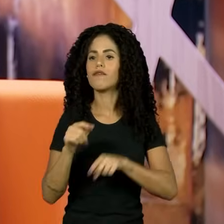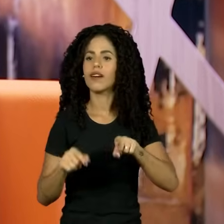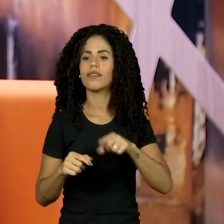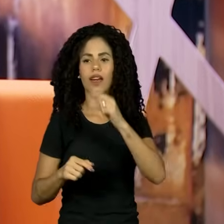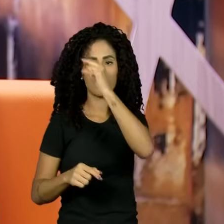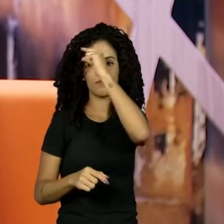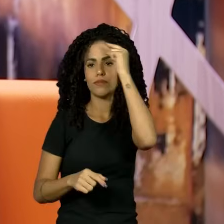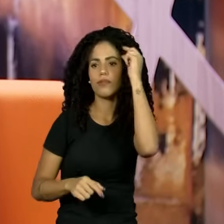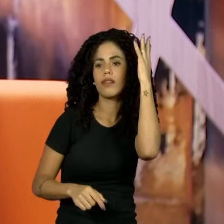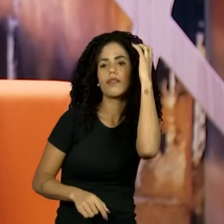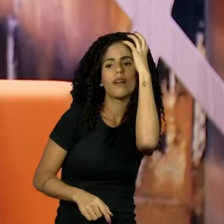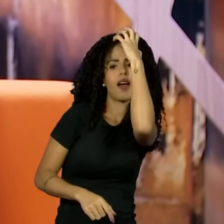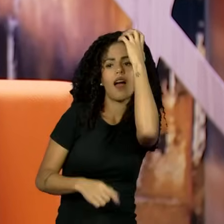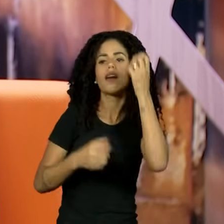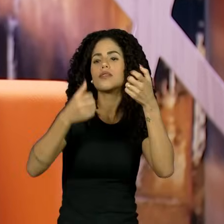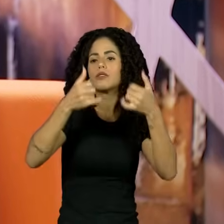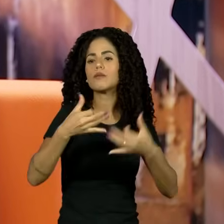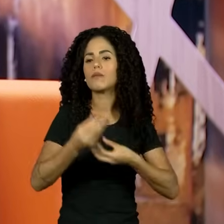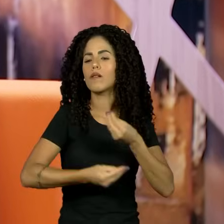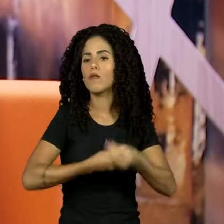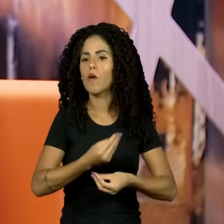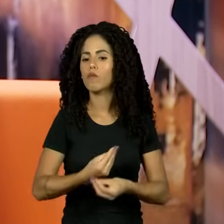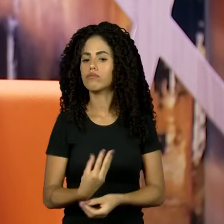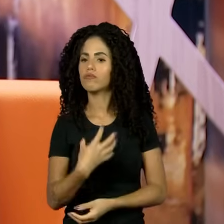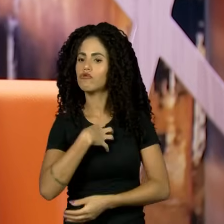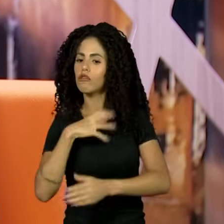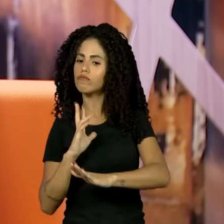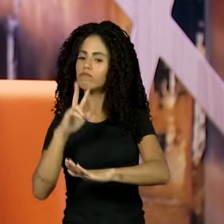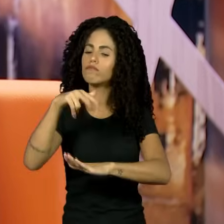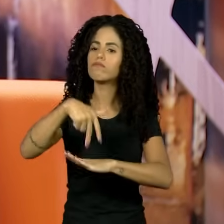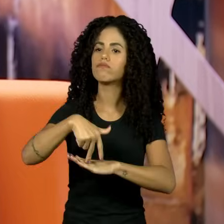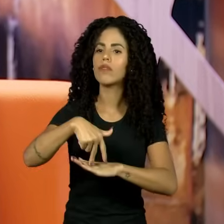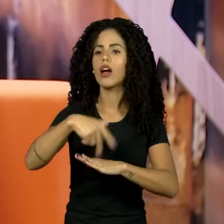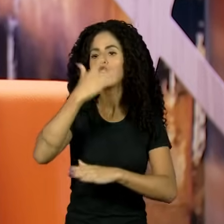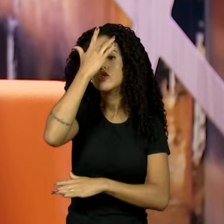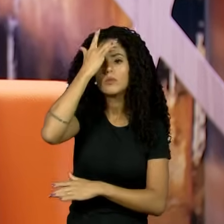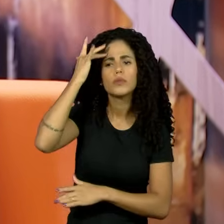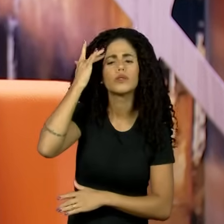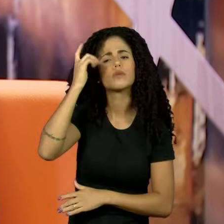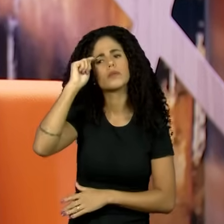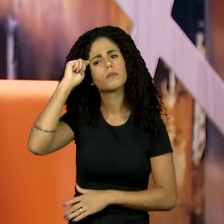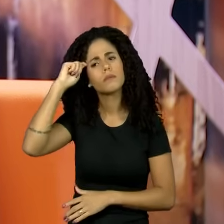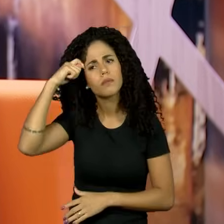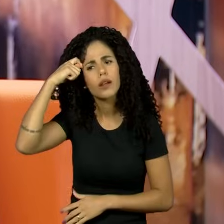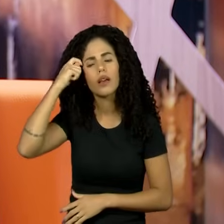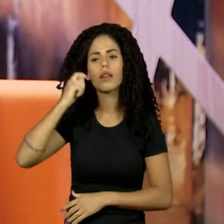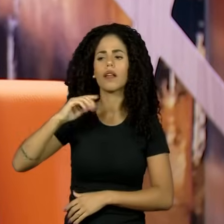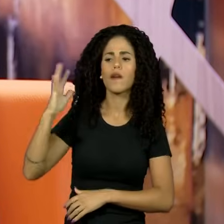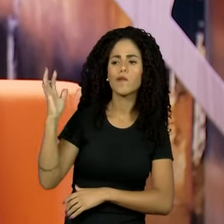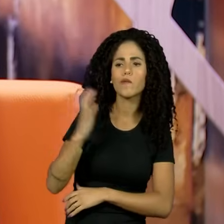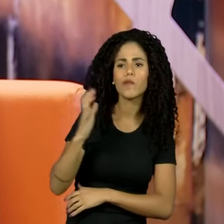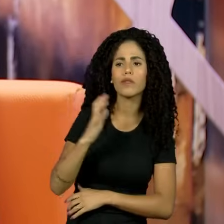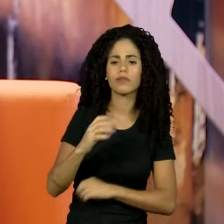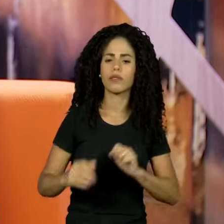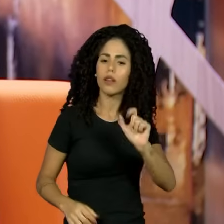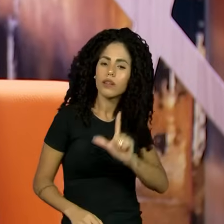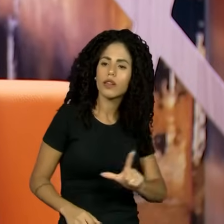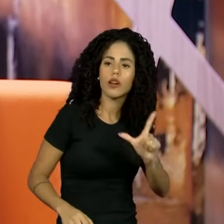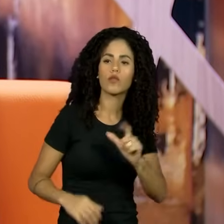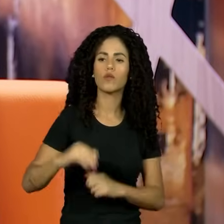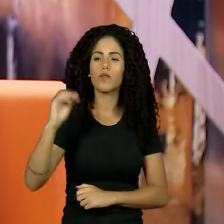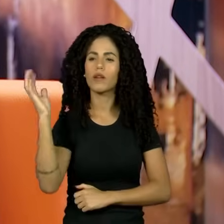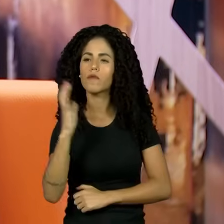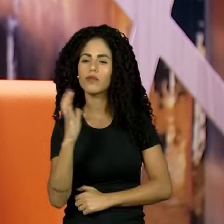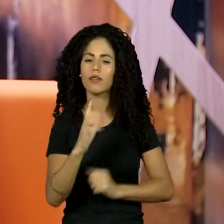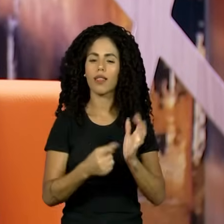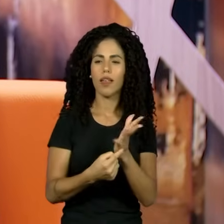lugar de uma presença africana na literatura, nas artes, nos modos